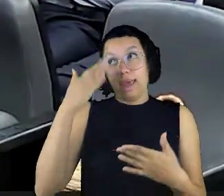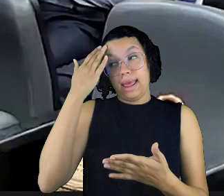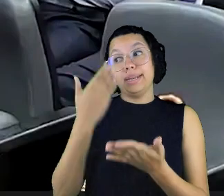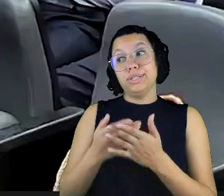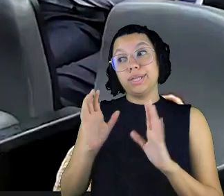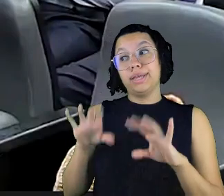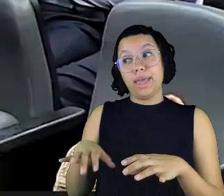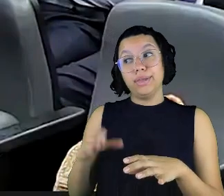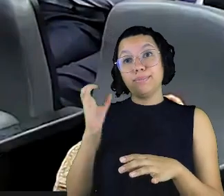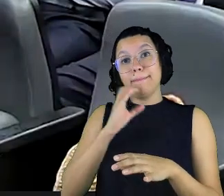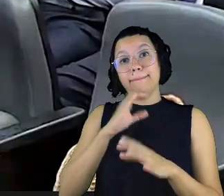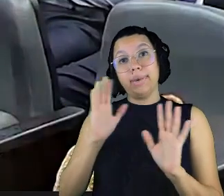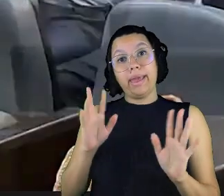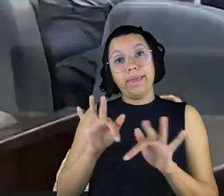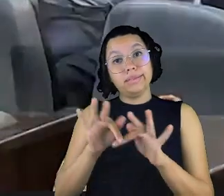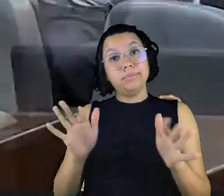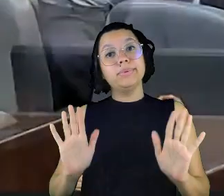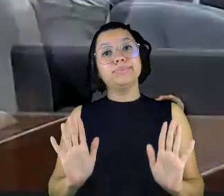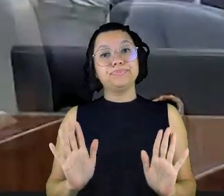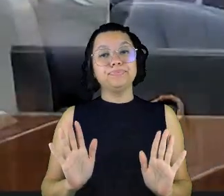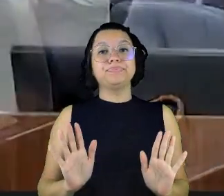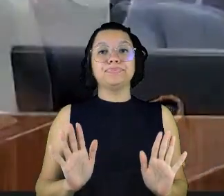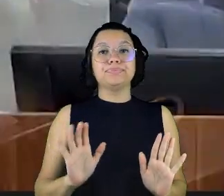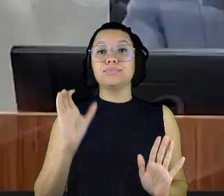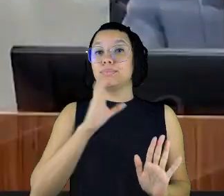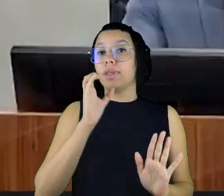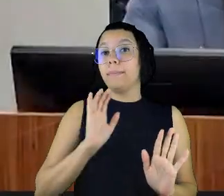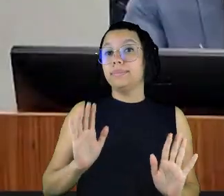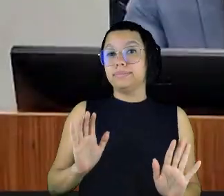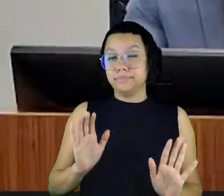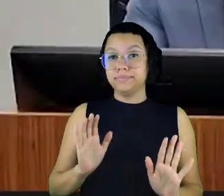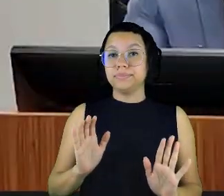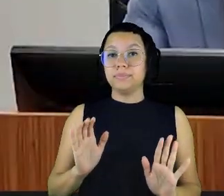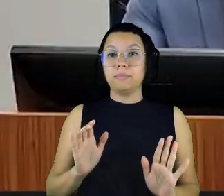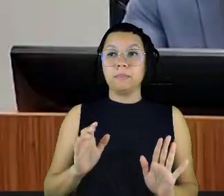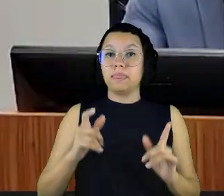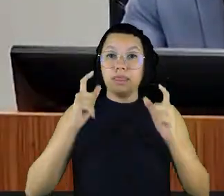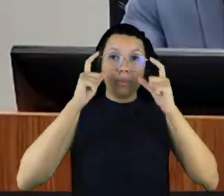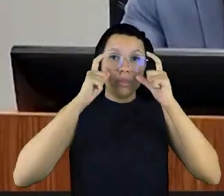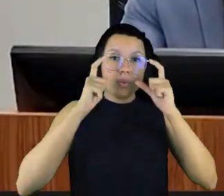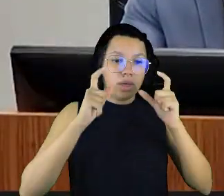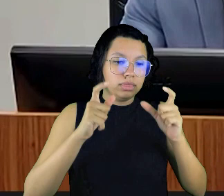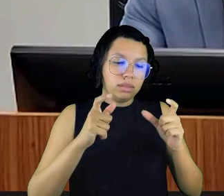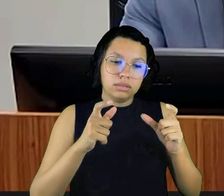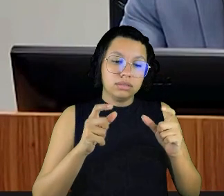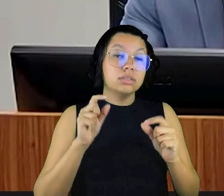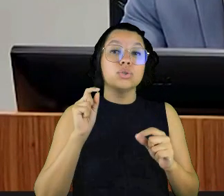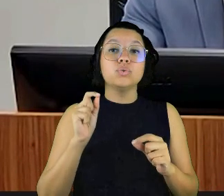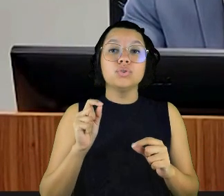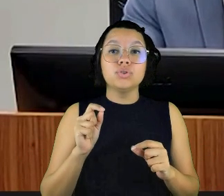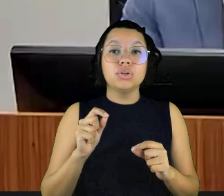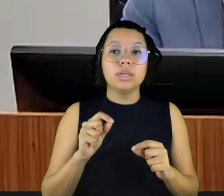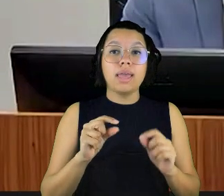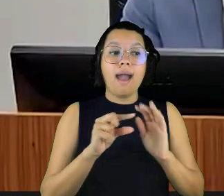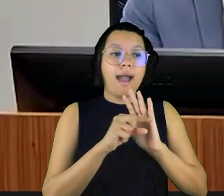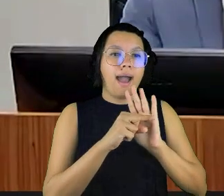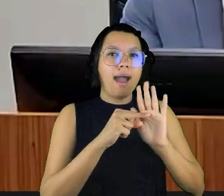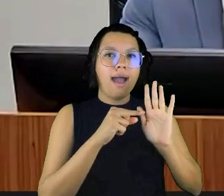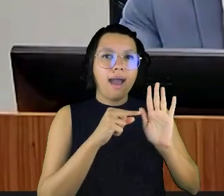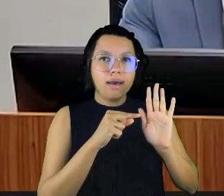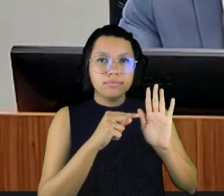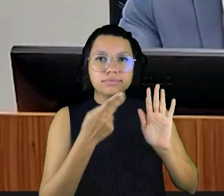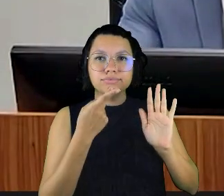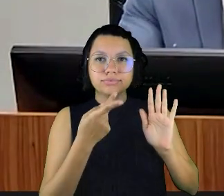De urgência. Não prestam atenção de que a cláusula, na esmagadora maioria